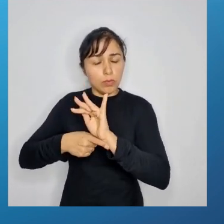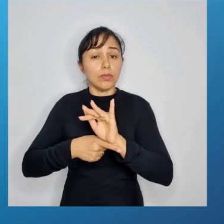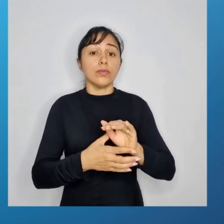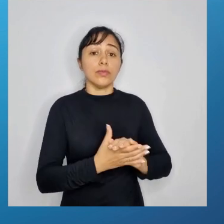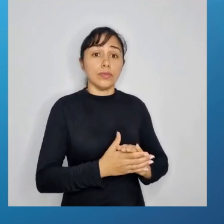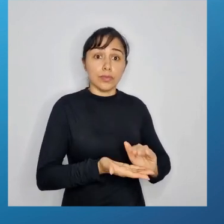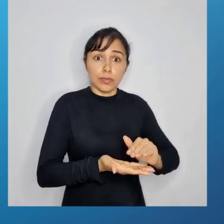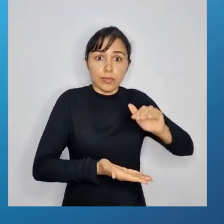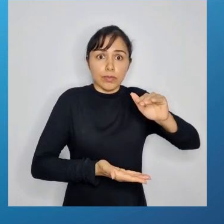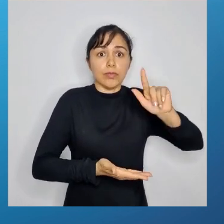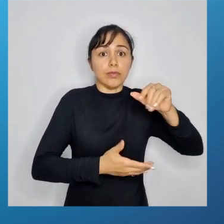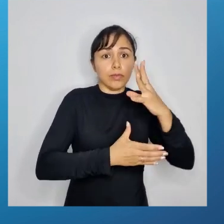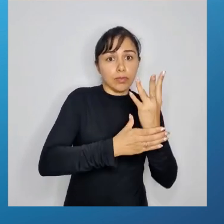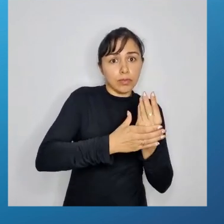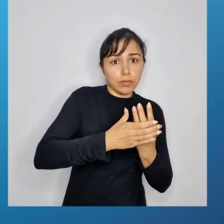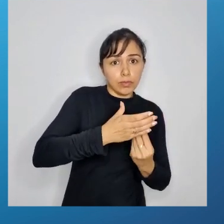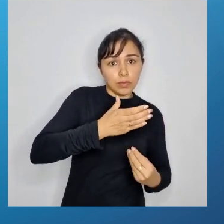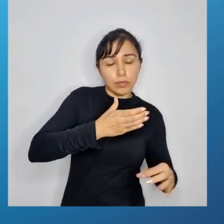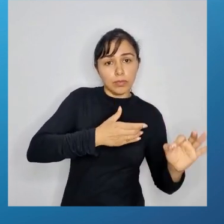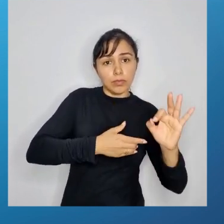ureia.